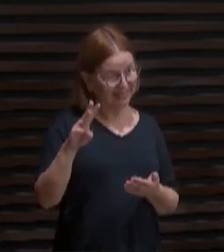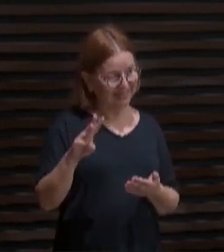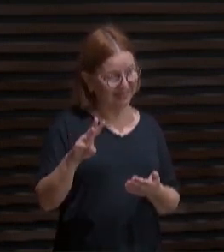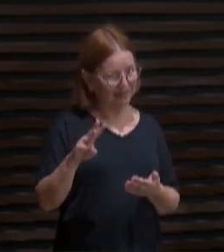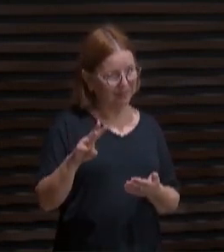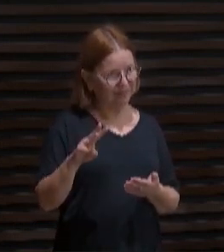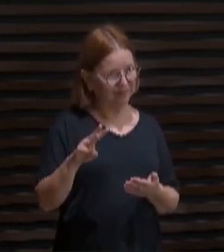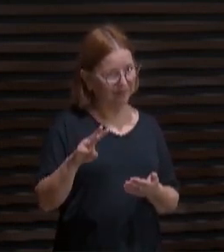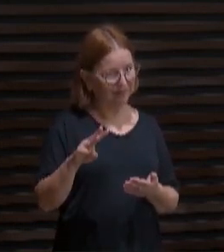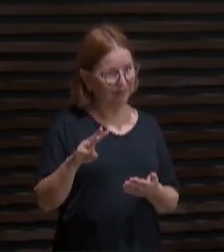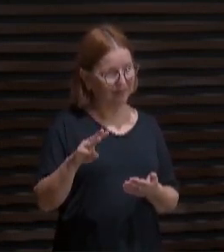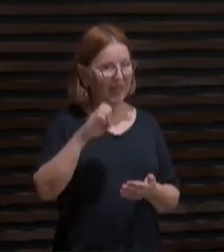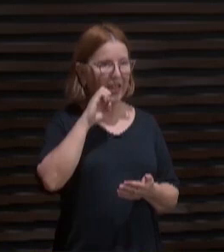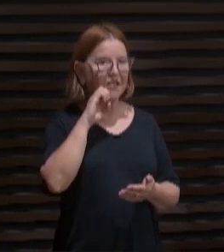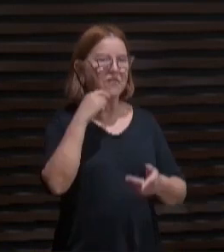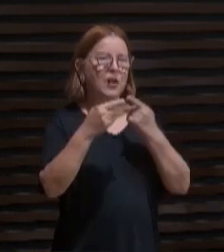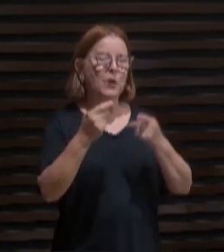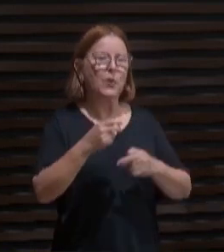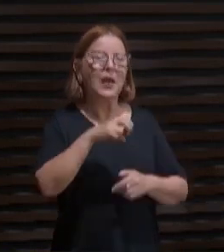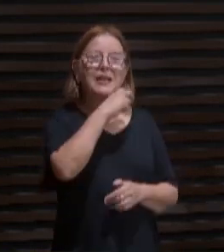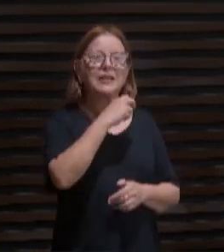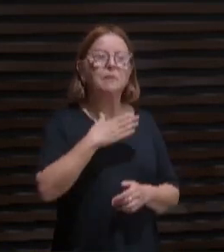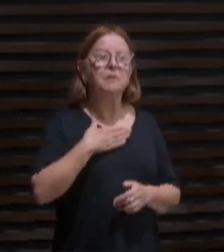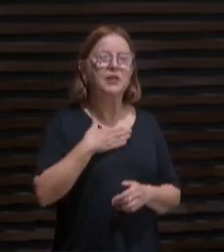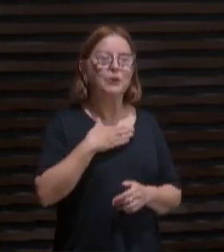serpente me enganou.